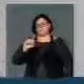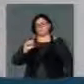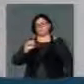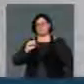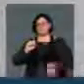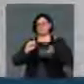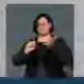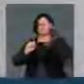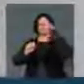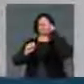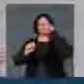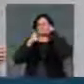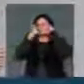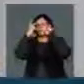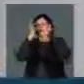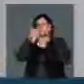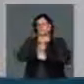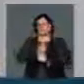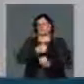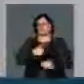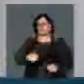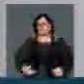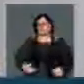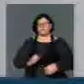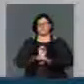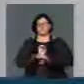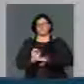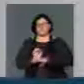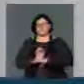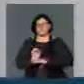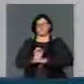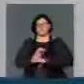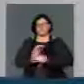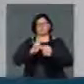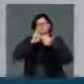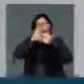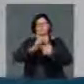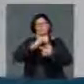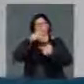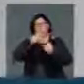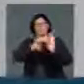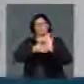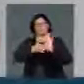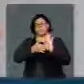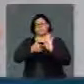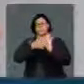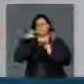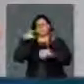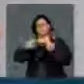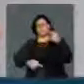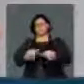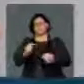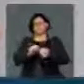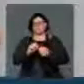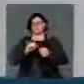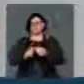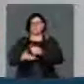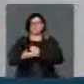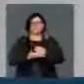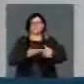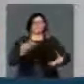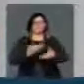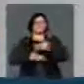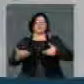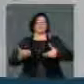candidatos ao governo do Estado. A Ossergues apresentou aos candidatos as propostas de políticas públicas para o cooperativismo. O